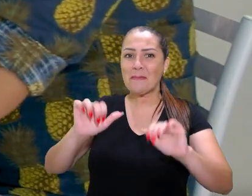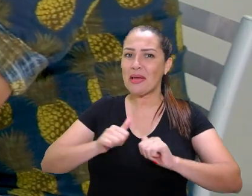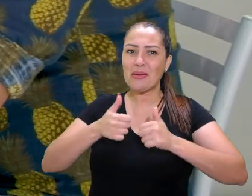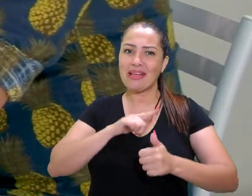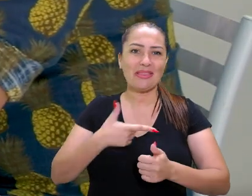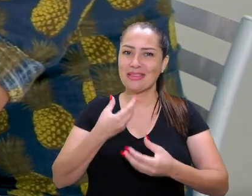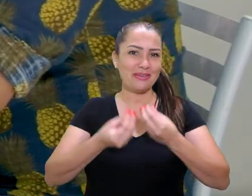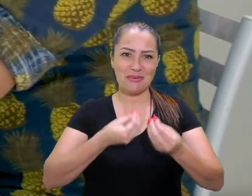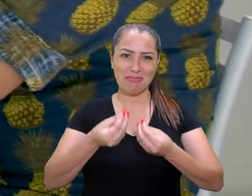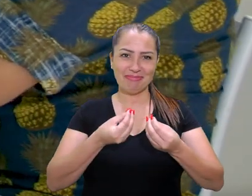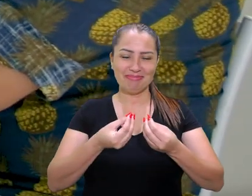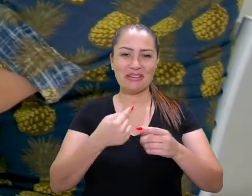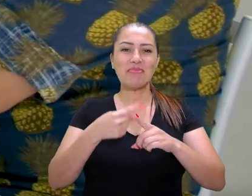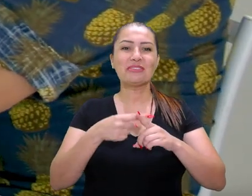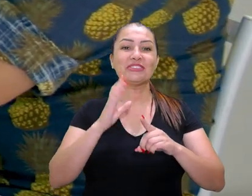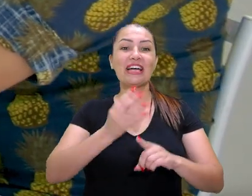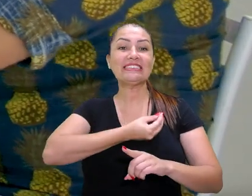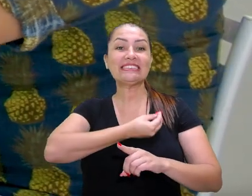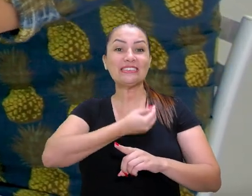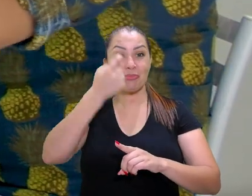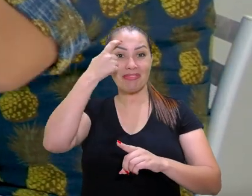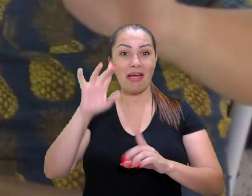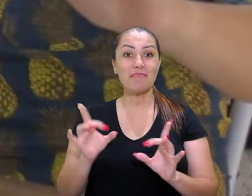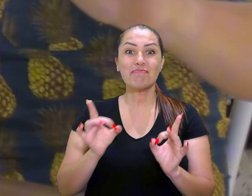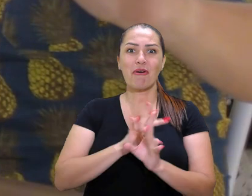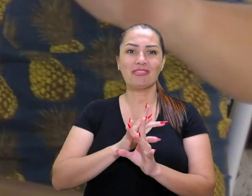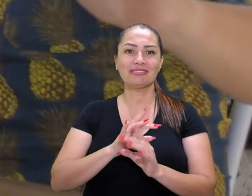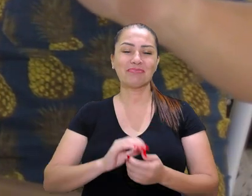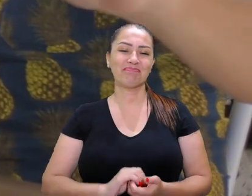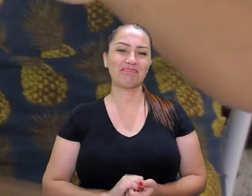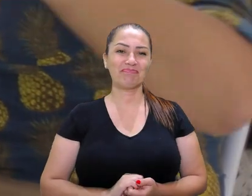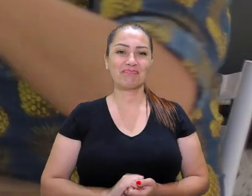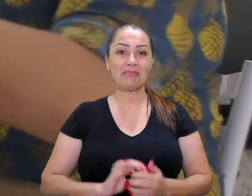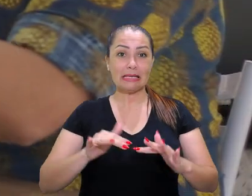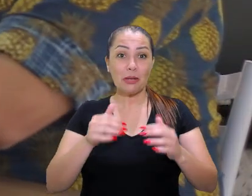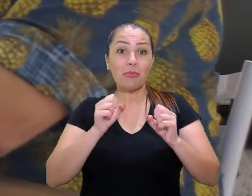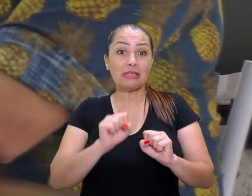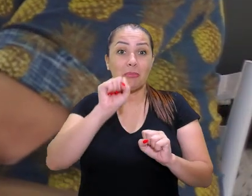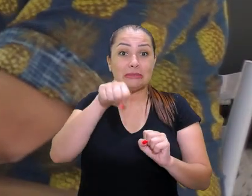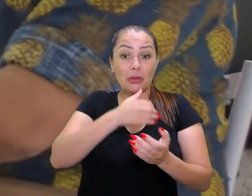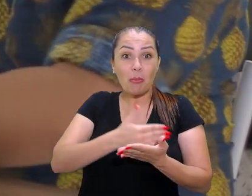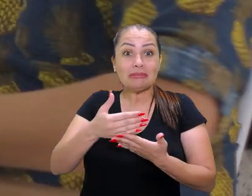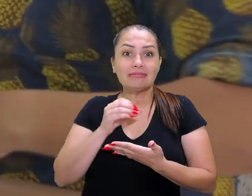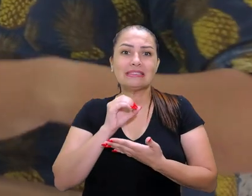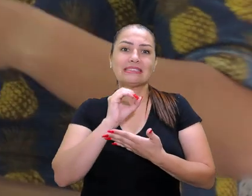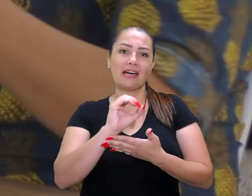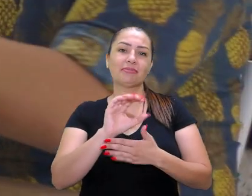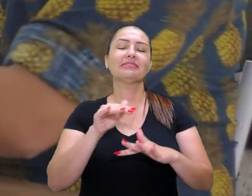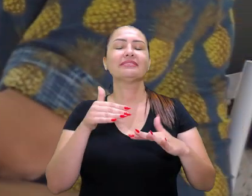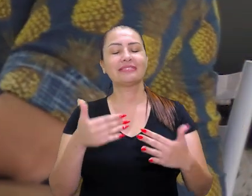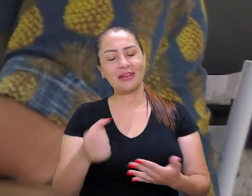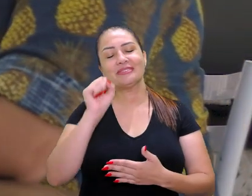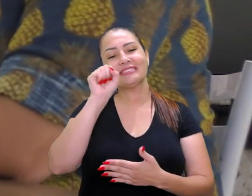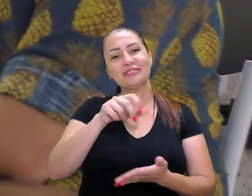não tem como, porque existe uma ideia já aí. Então assim, podemos iniciar do zero com isso. Aí iniciamos do